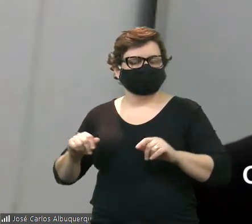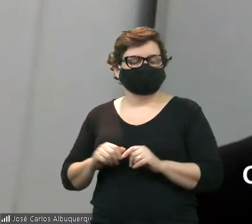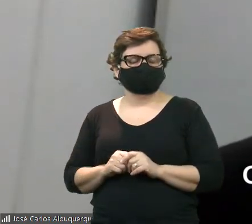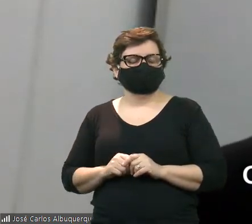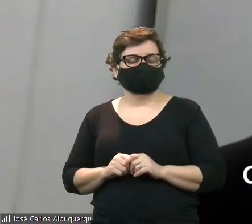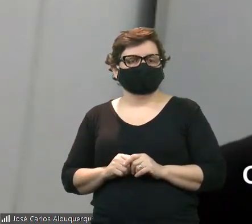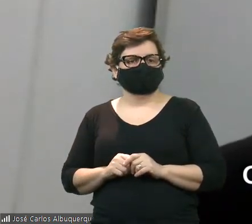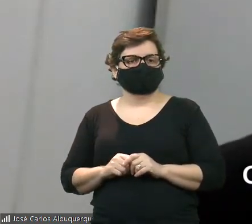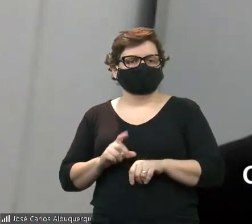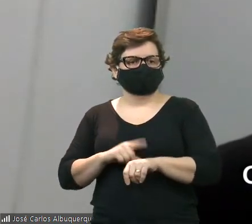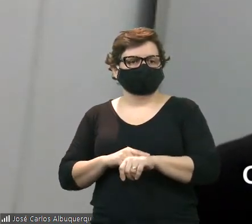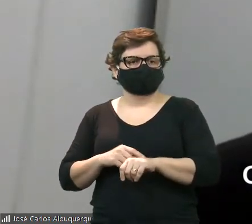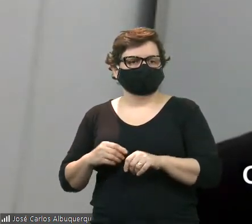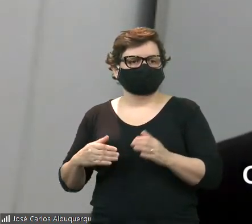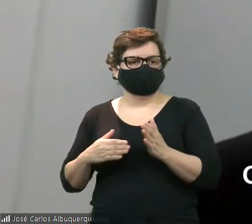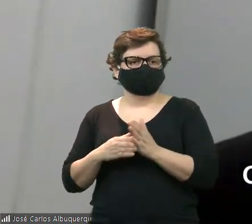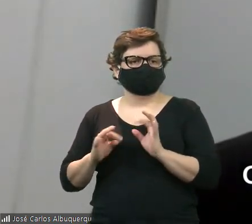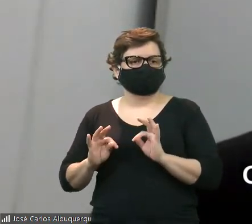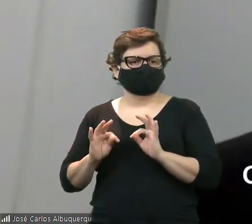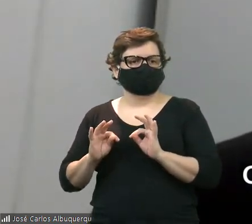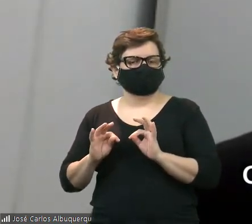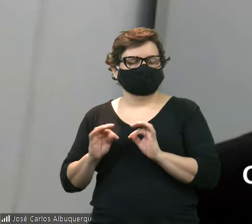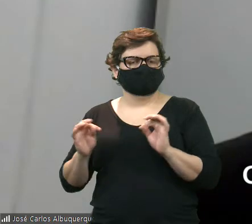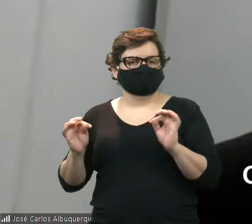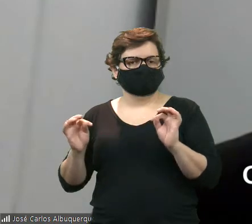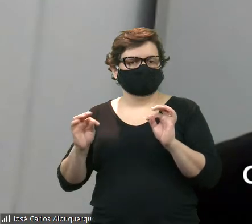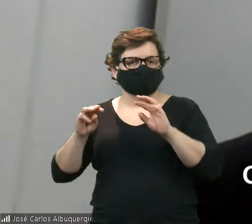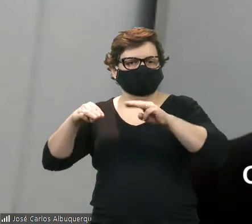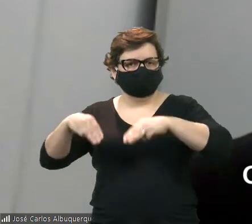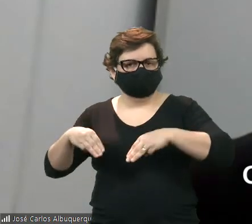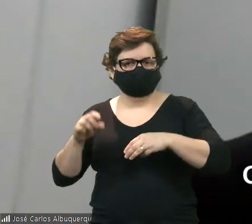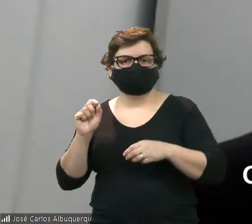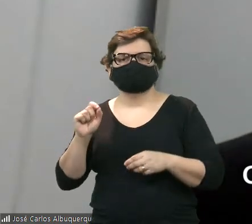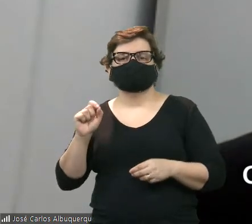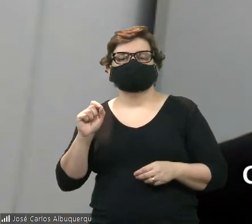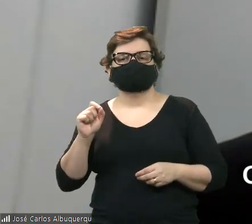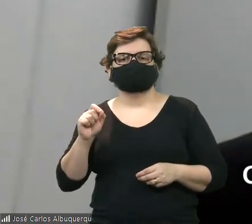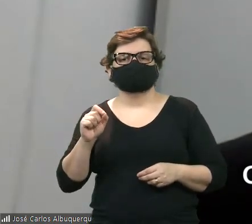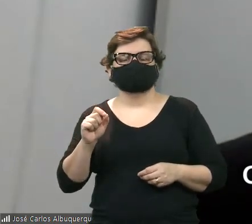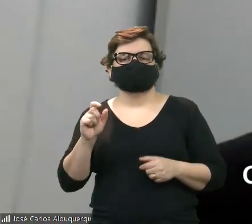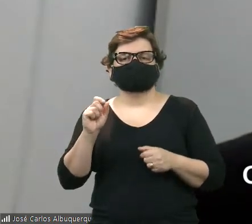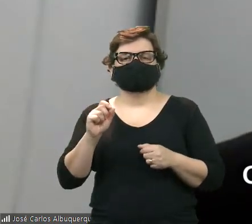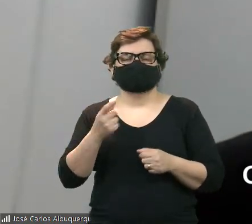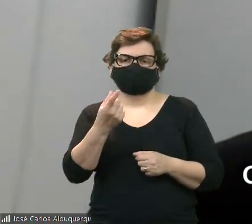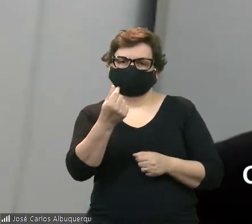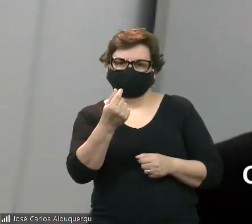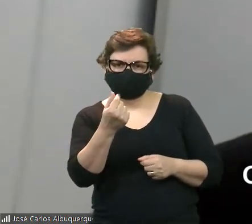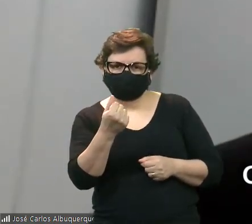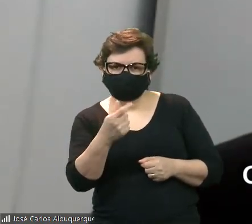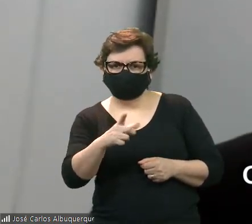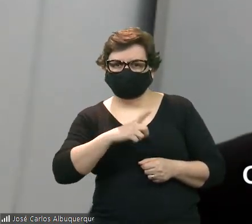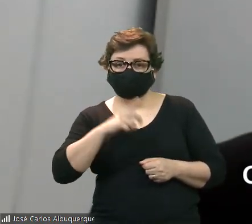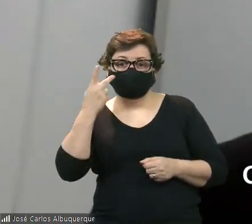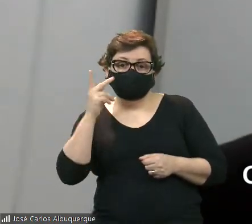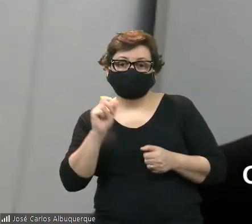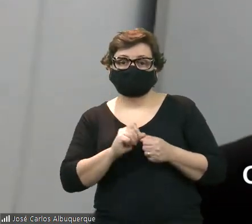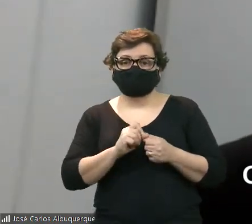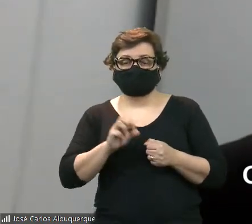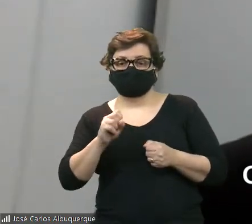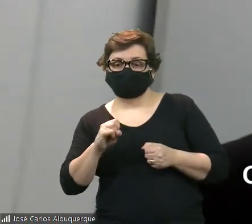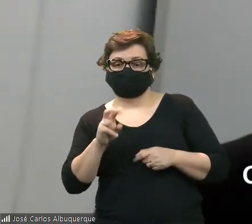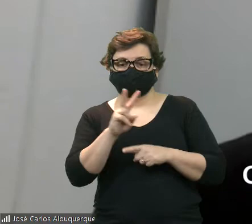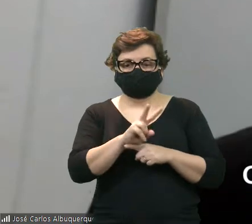término, o que a Fazenda tem a oferecer se eles cuidam da vida financeira da administração?